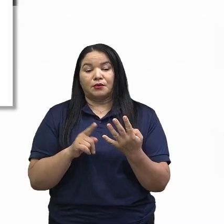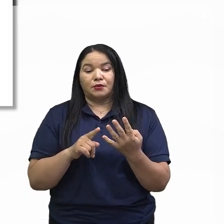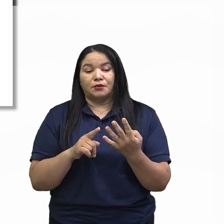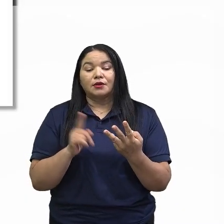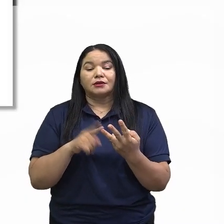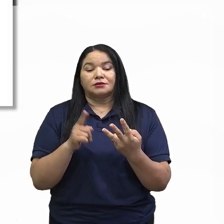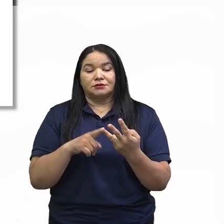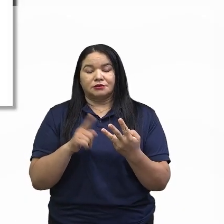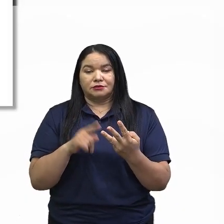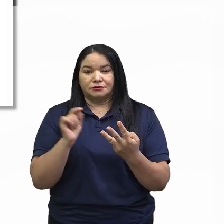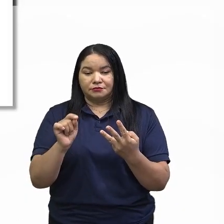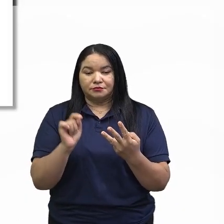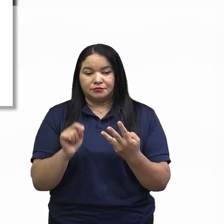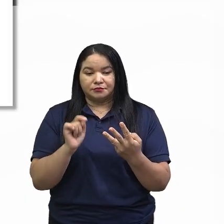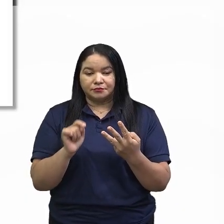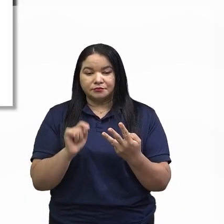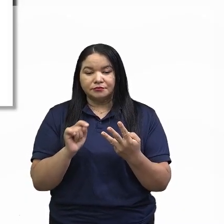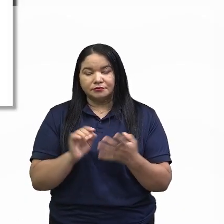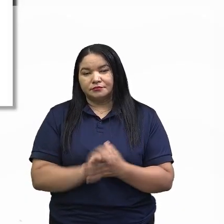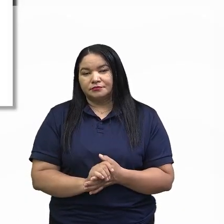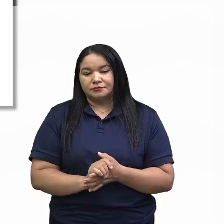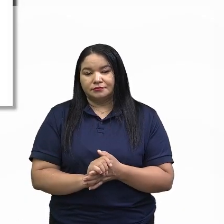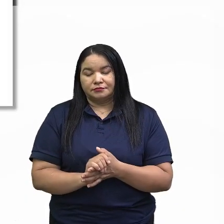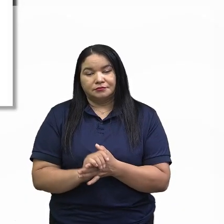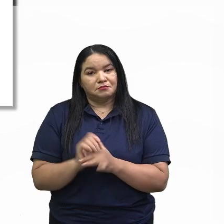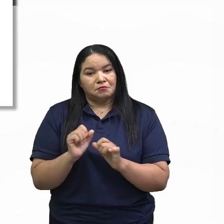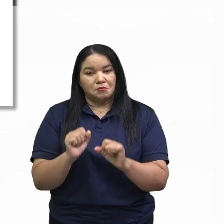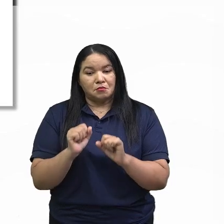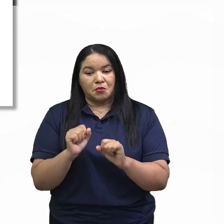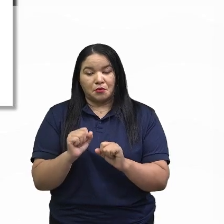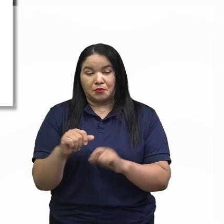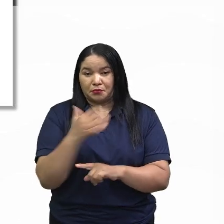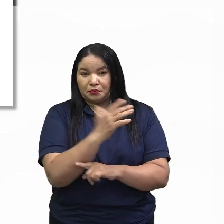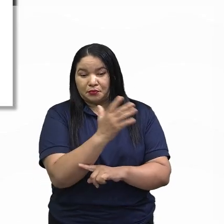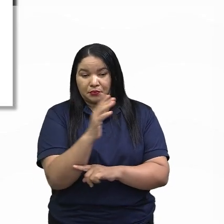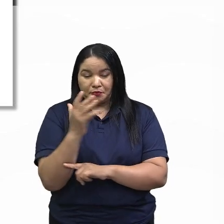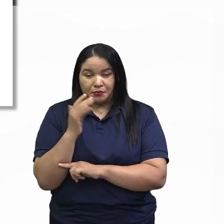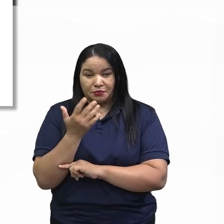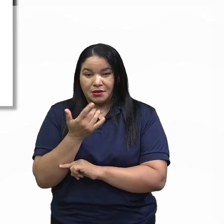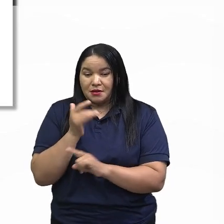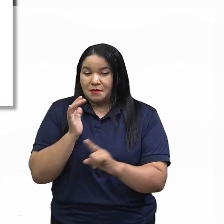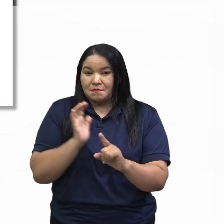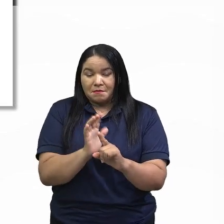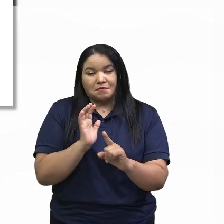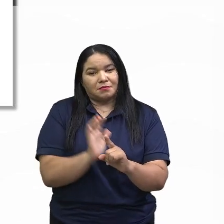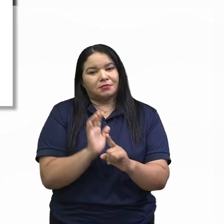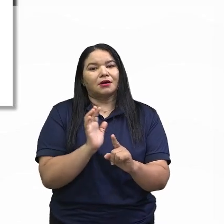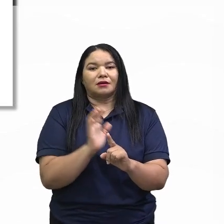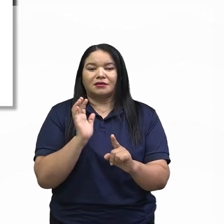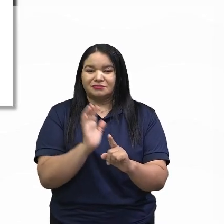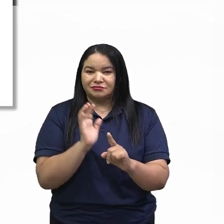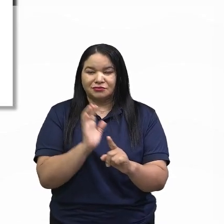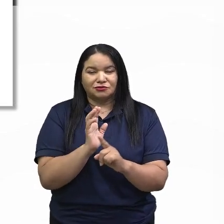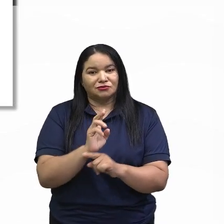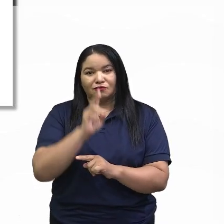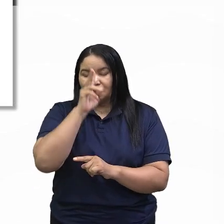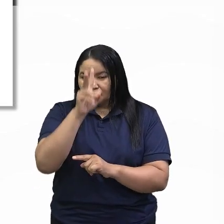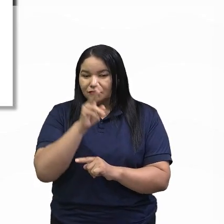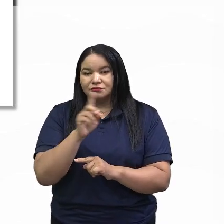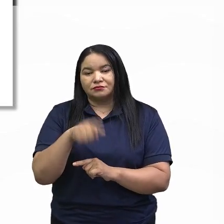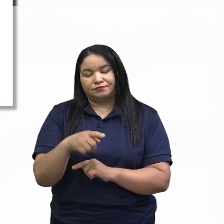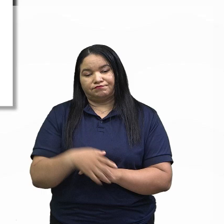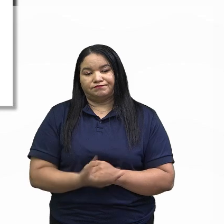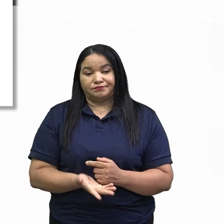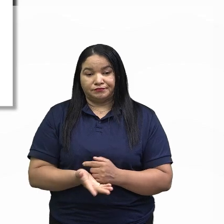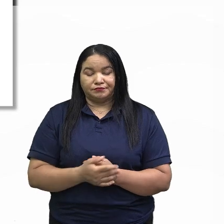que ela pode resultar em impactos ambientais em florestas, né? A questão